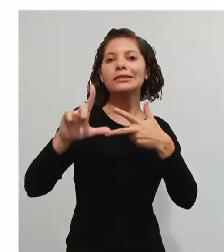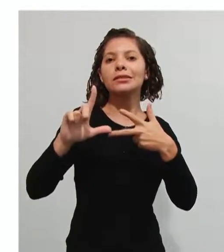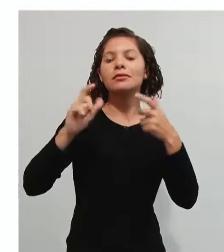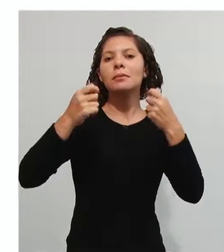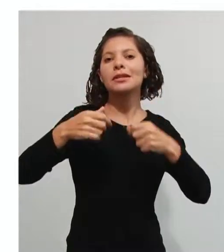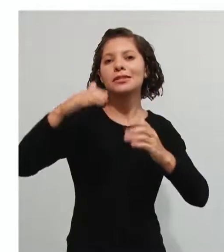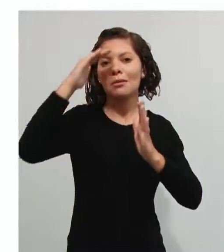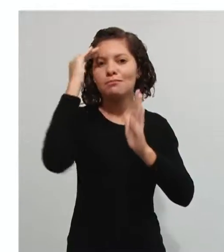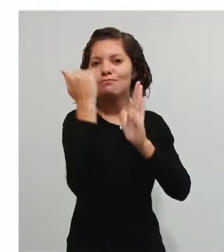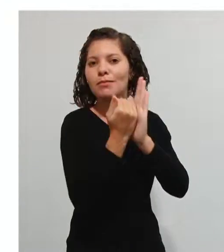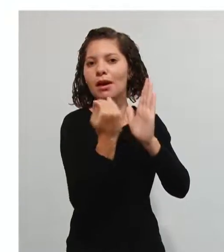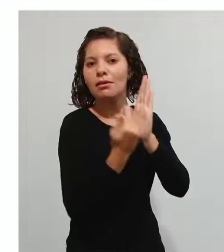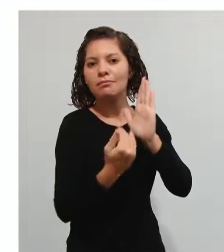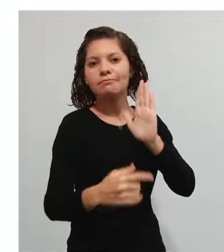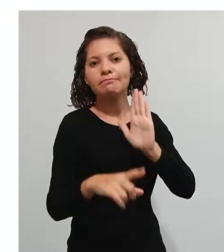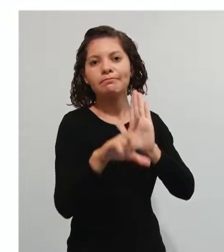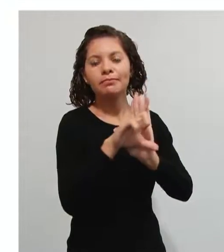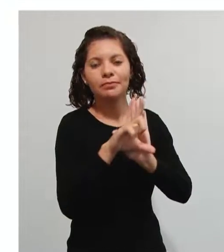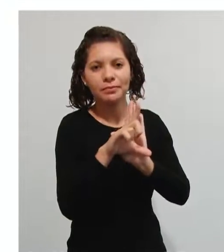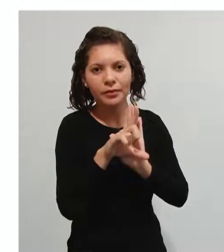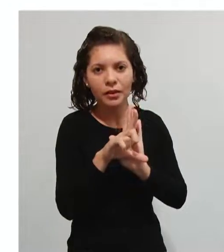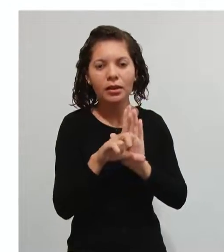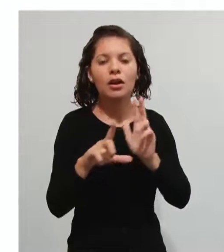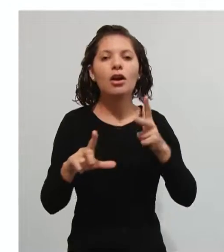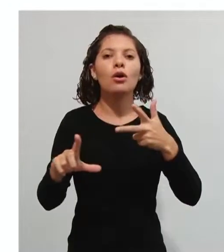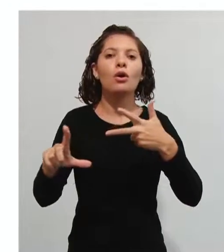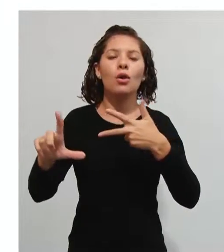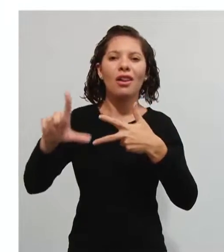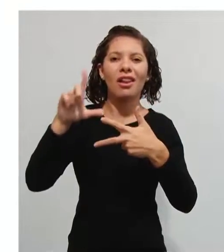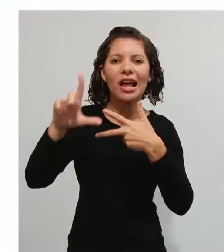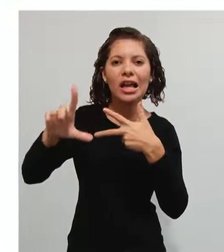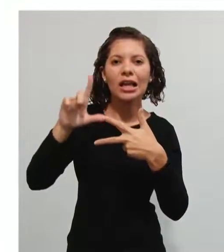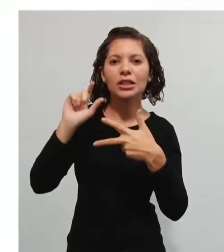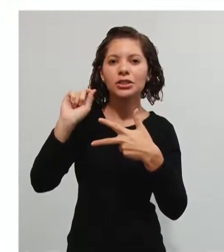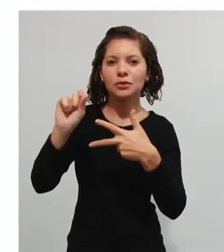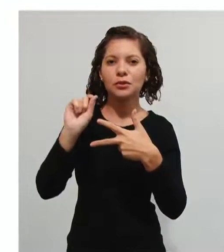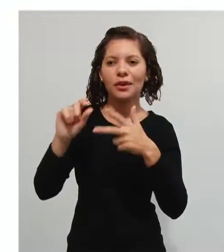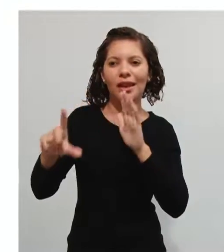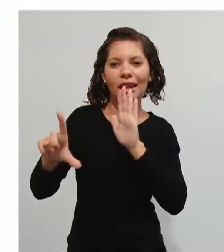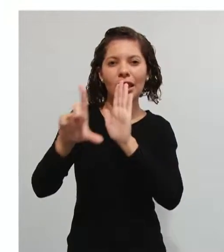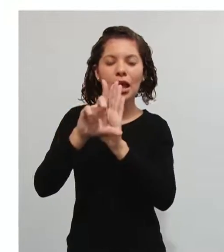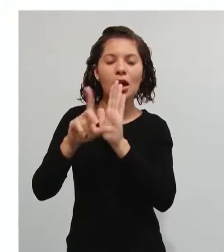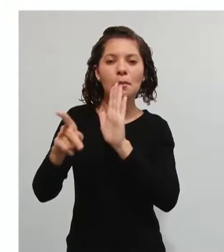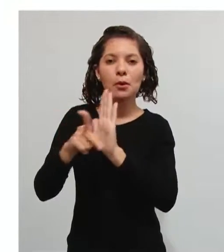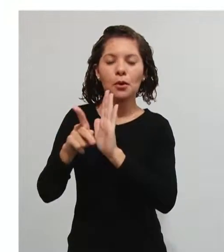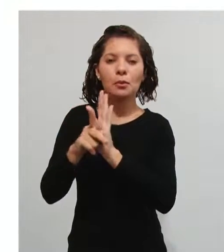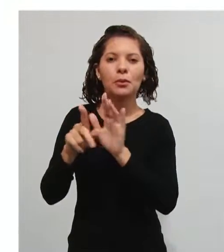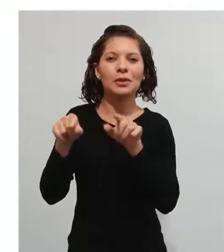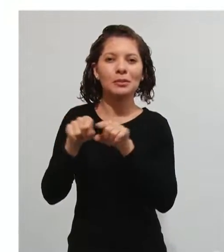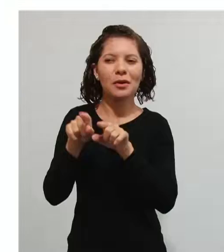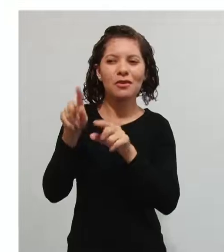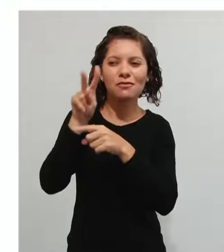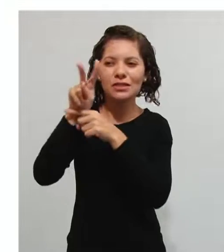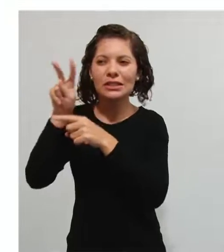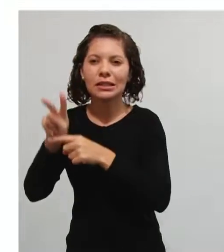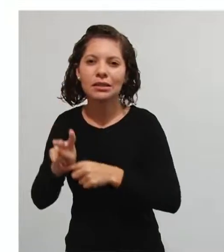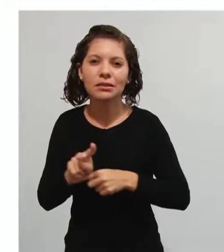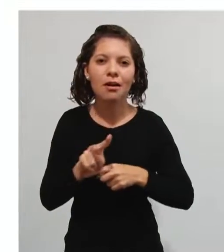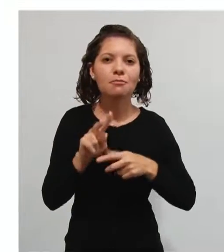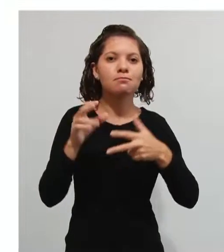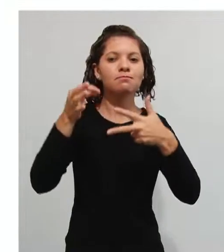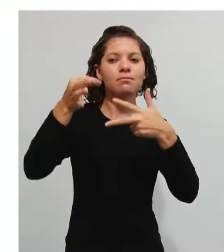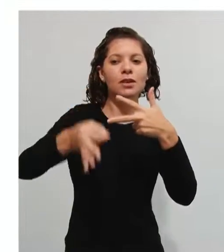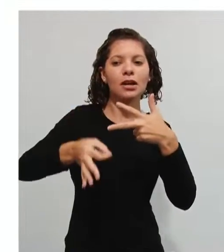leis, o legislativo legislar e fiscalizar o executivo e o judiciário, por sua